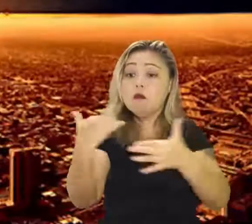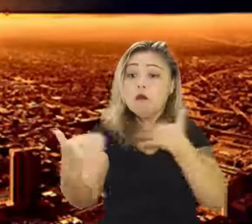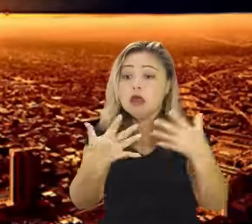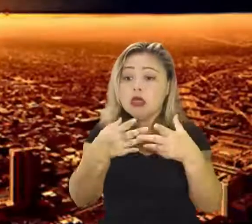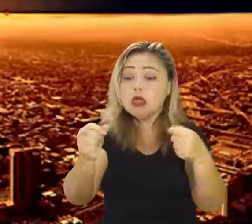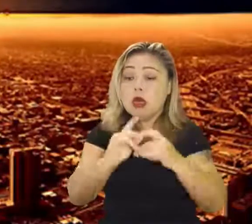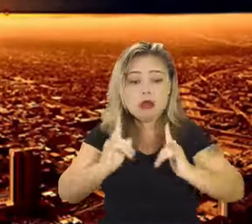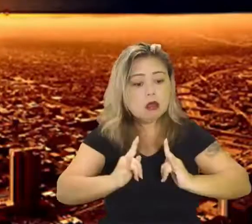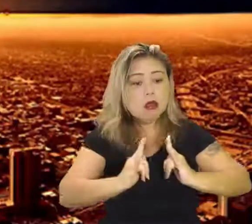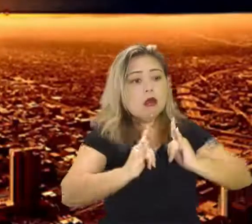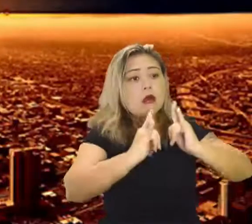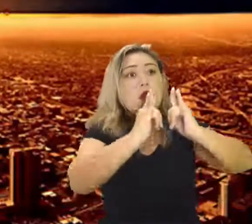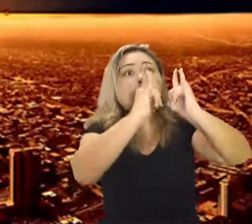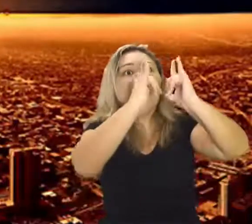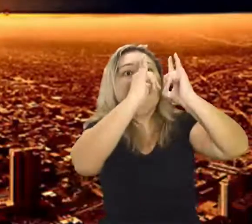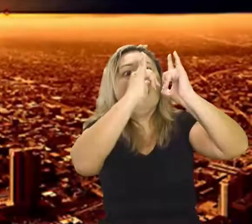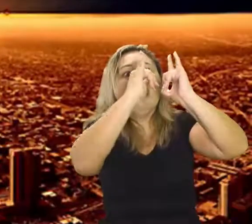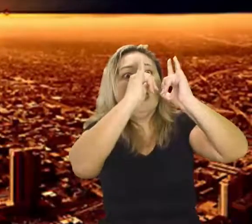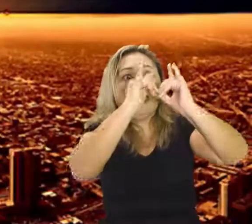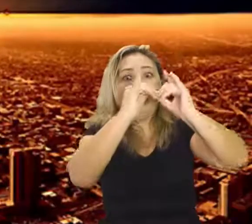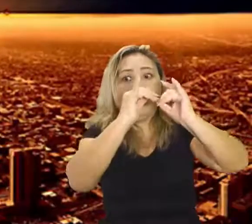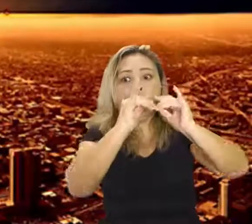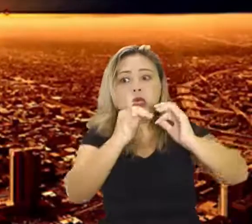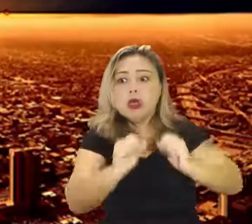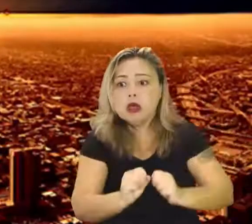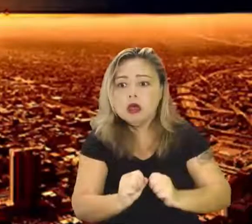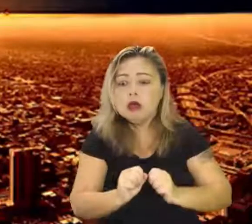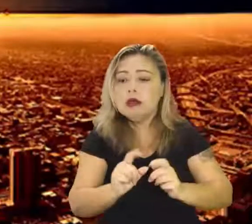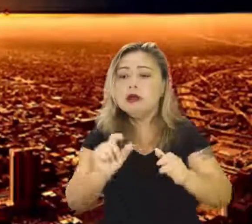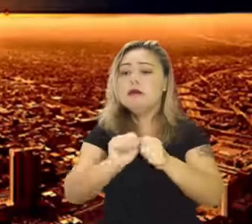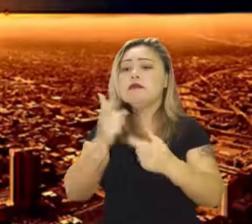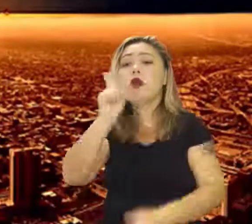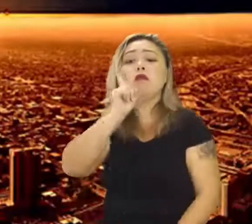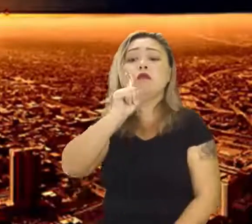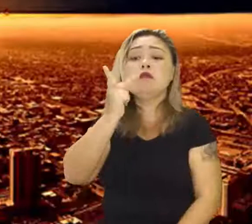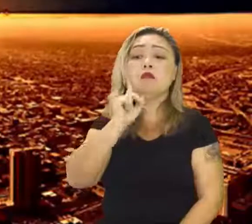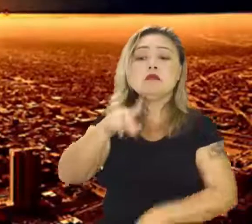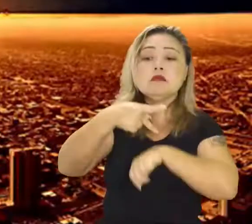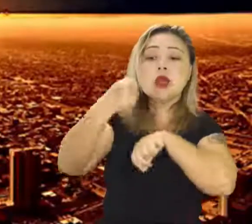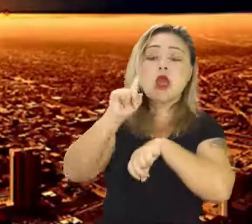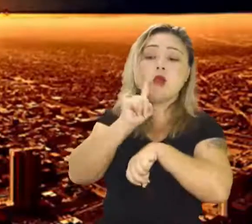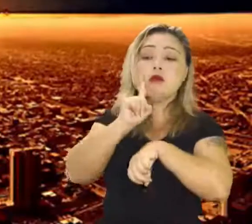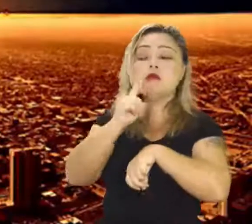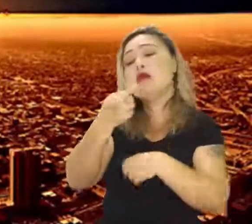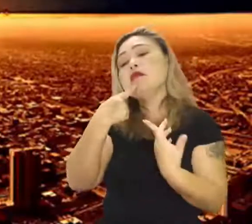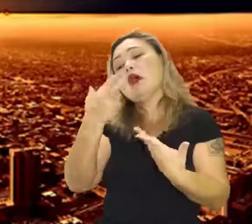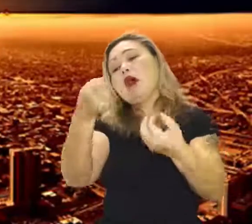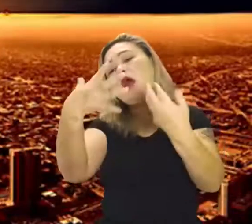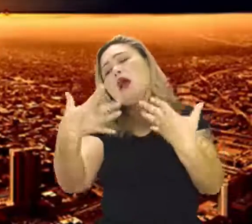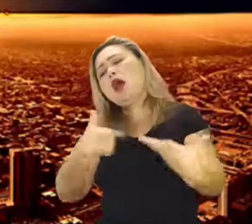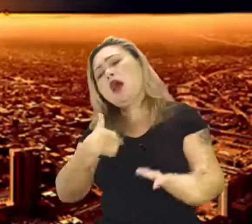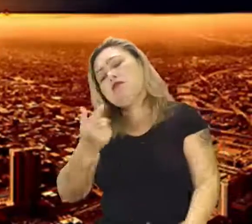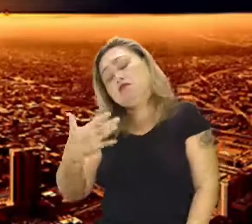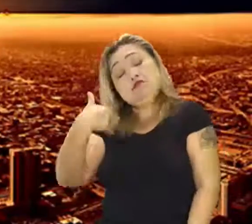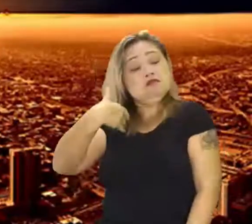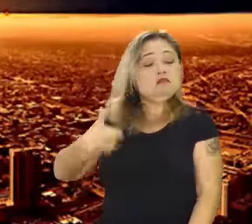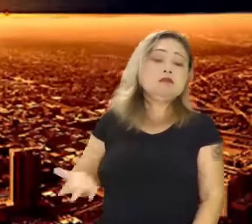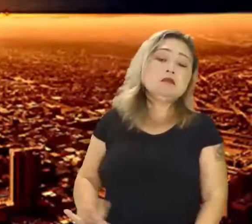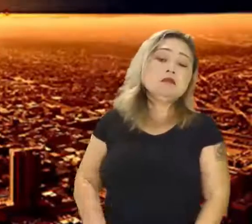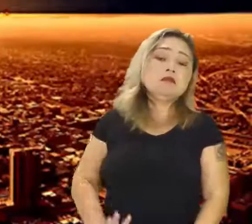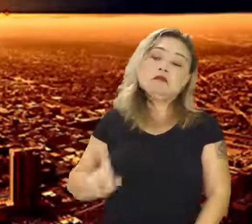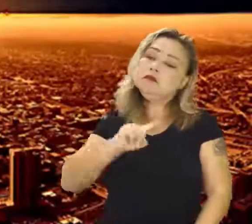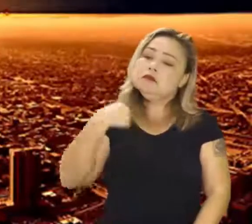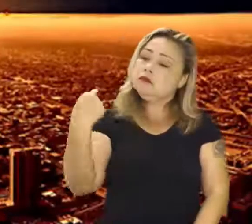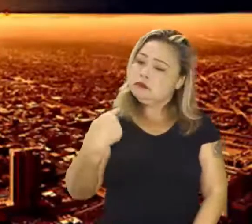Os prédios foram derretidos. Os Estados Unidos, ele vai dizer bem assim, ele vai se justificar, ele vai dizer, olha,